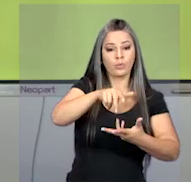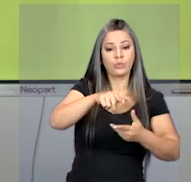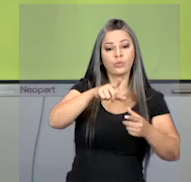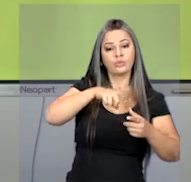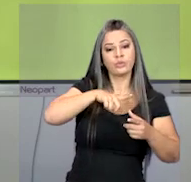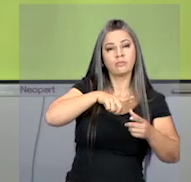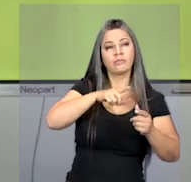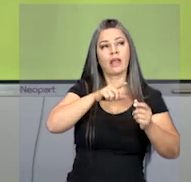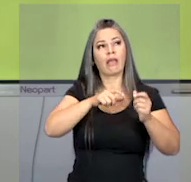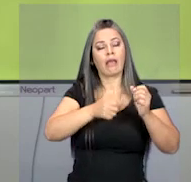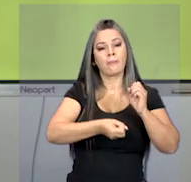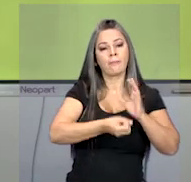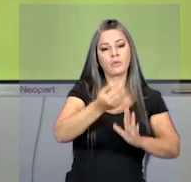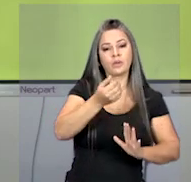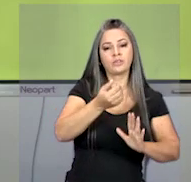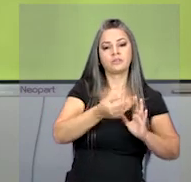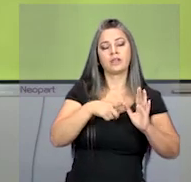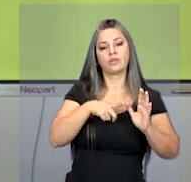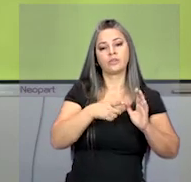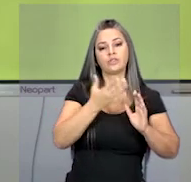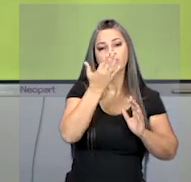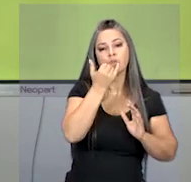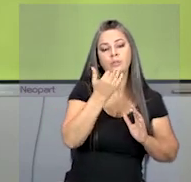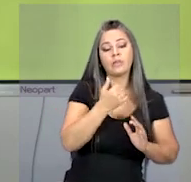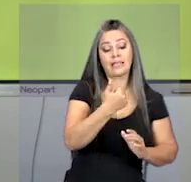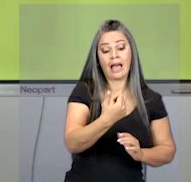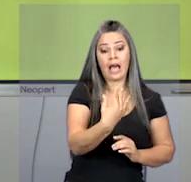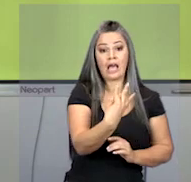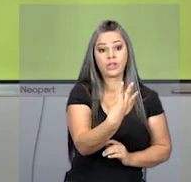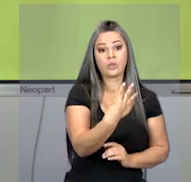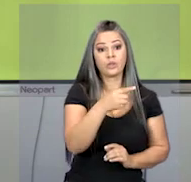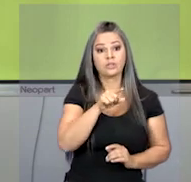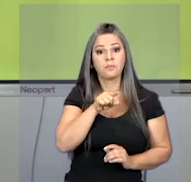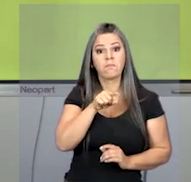pessoas. Ora, nós somos pouco mais de 7 bilhões.